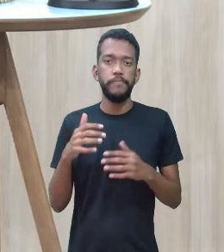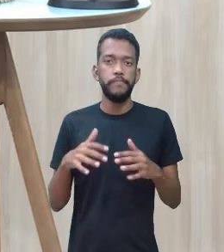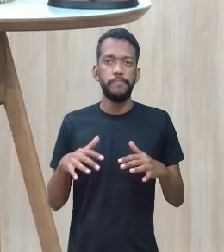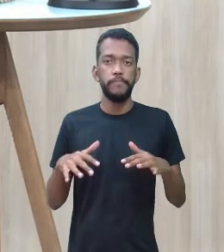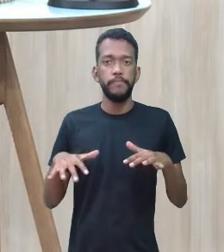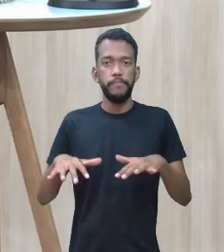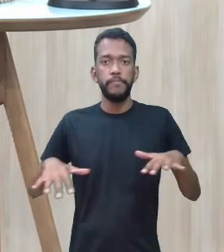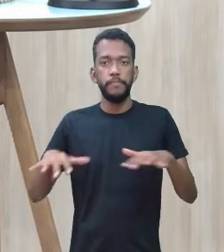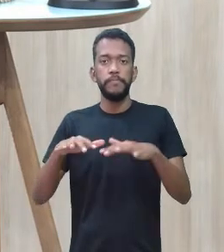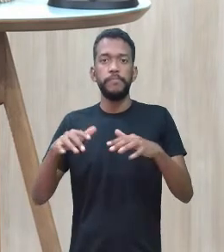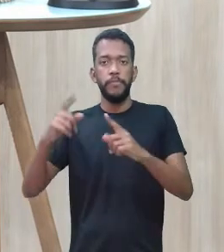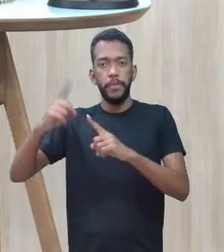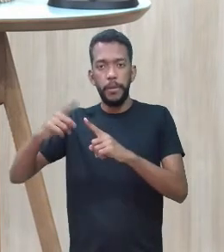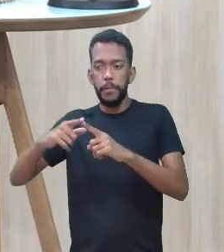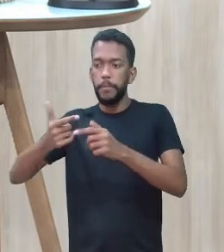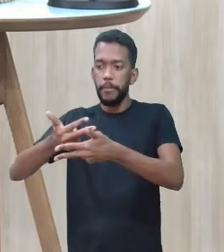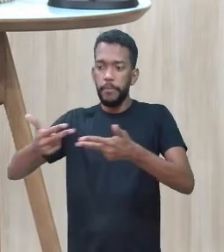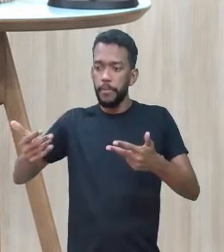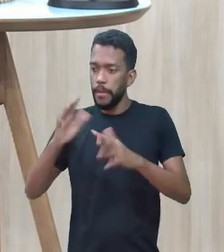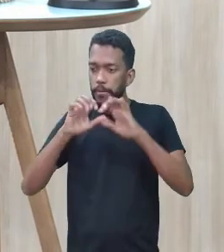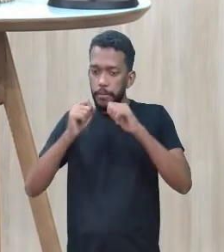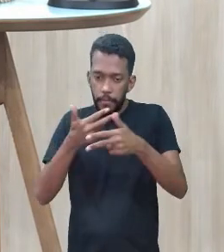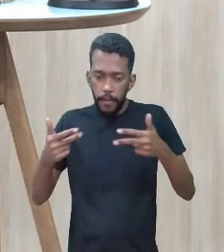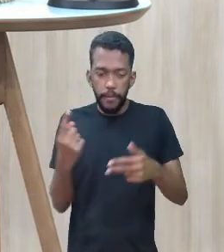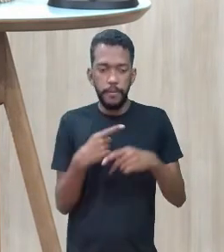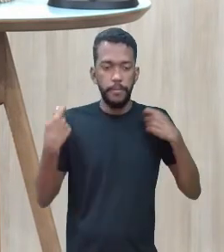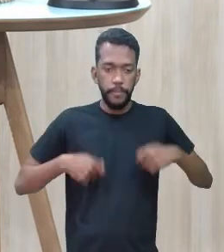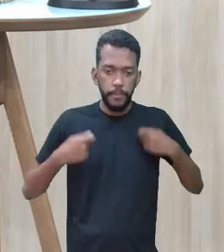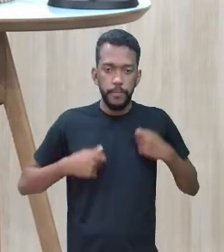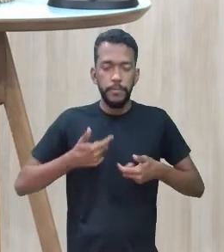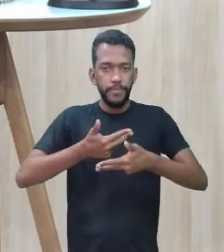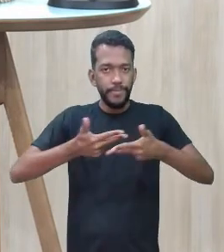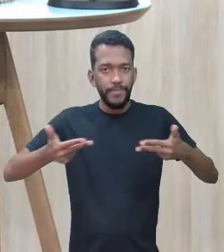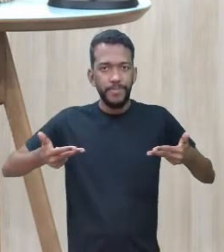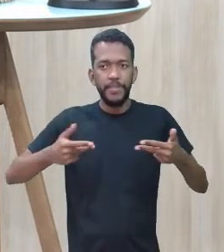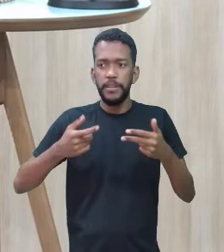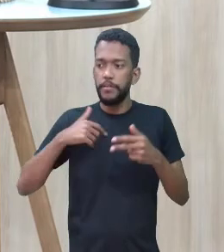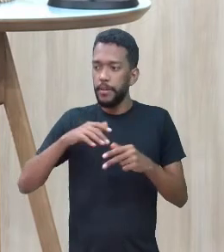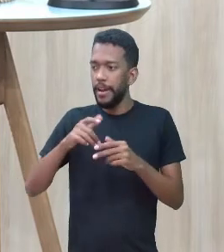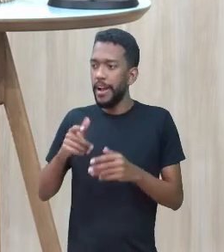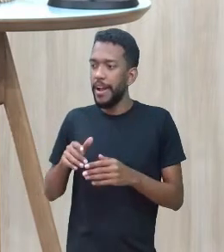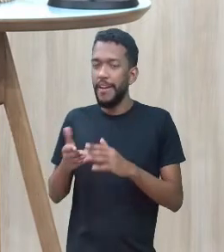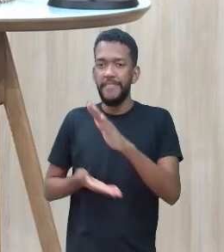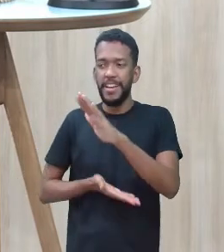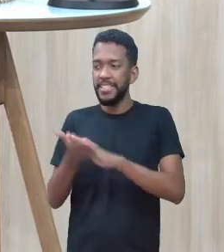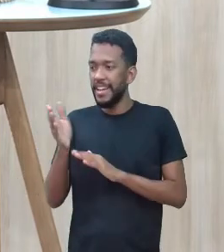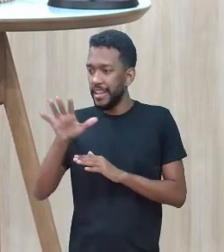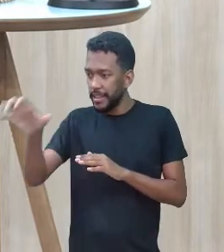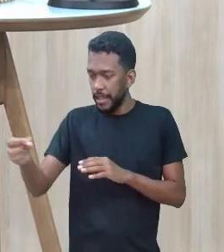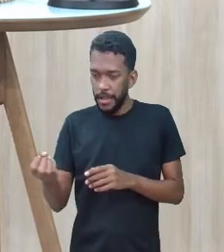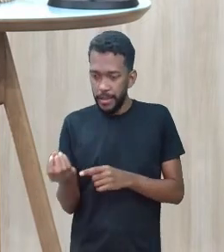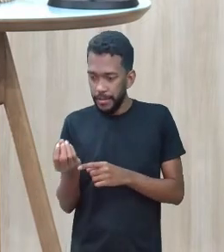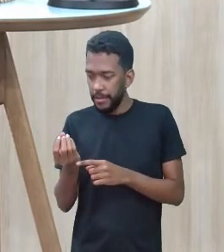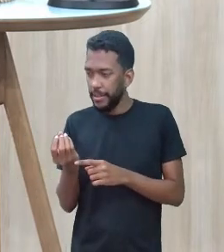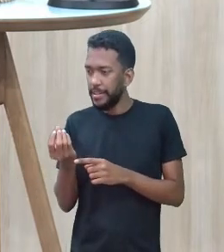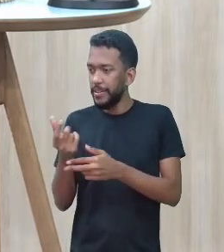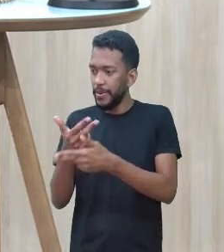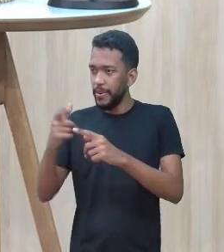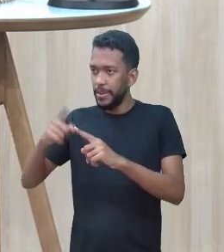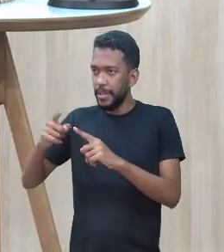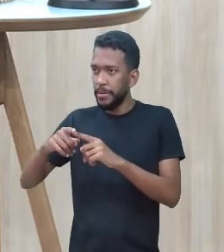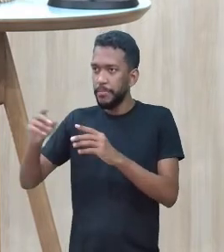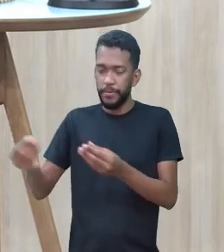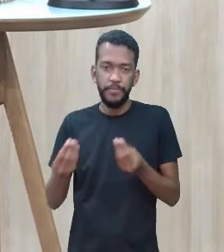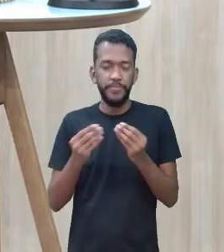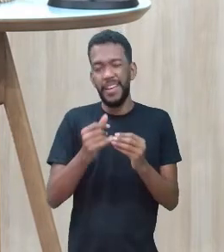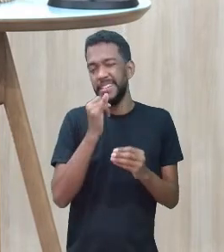vegetais. A gente vai passear, a gente vai viajar e traz algumas espécies. E quando chega aqui, às vezes não dá certo. Exemplo, há